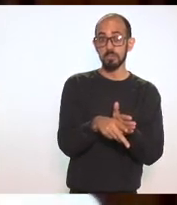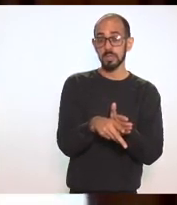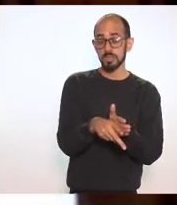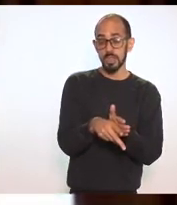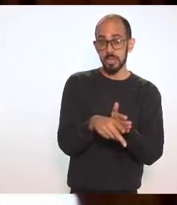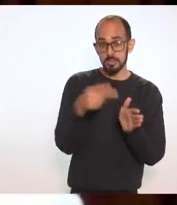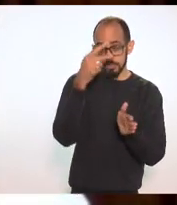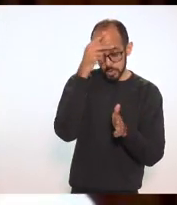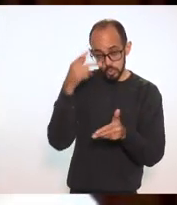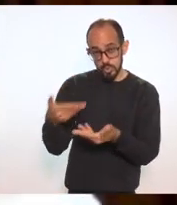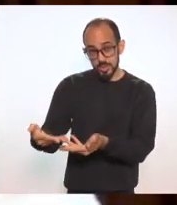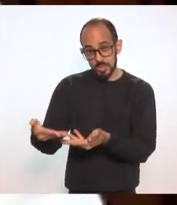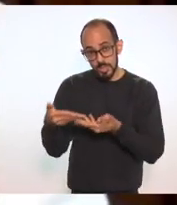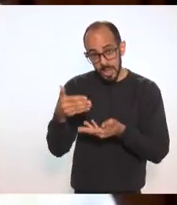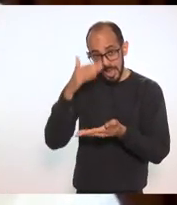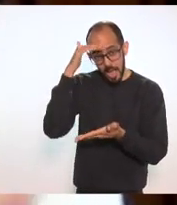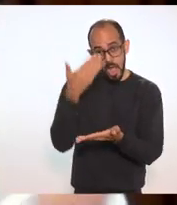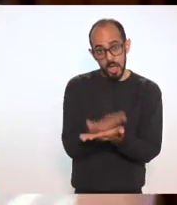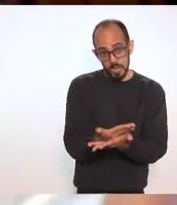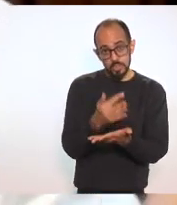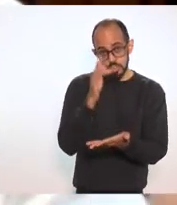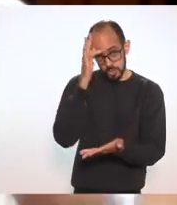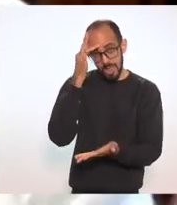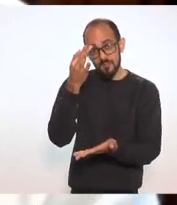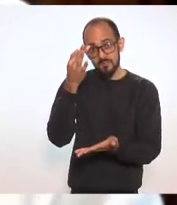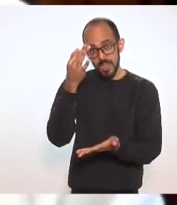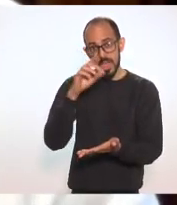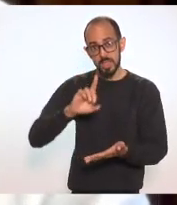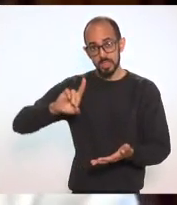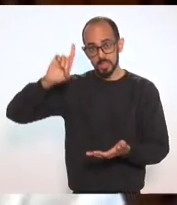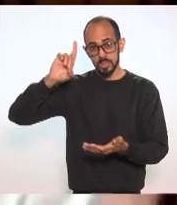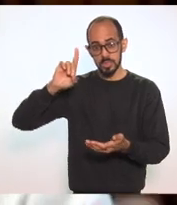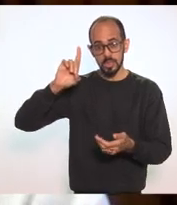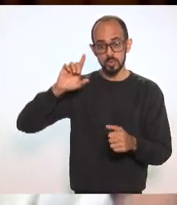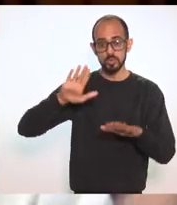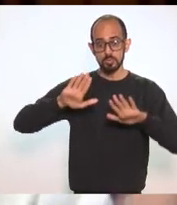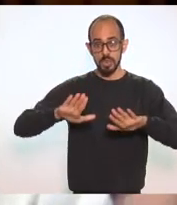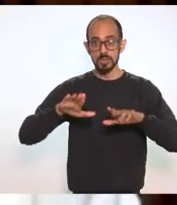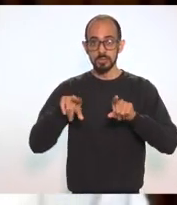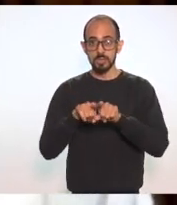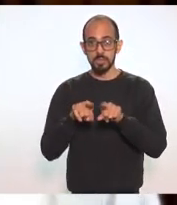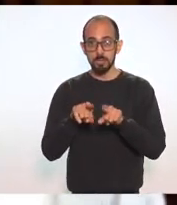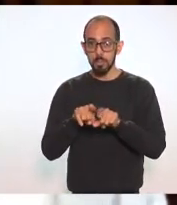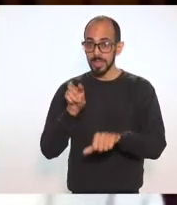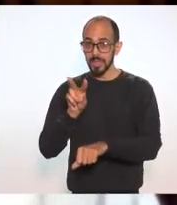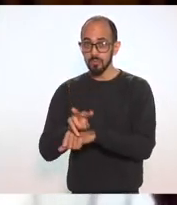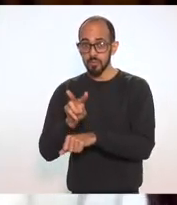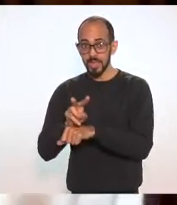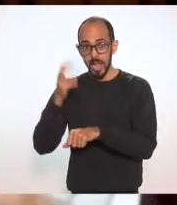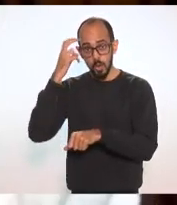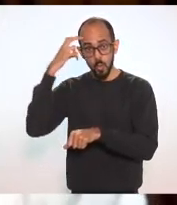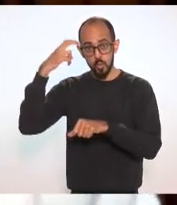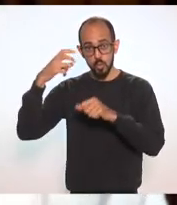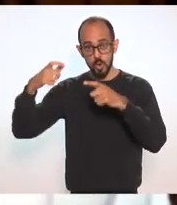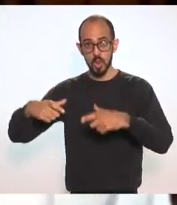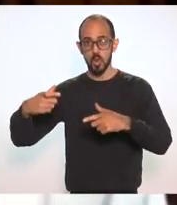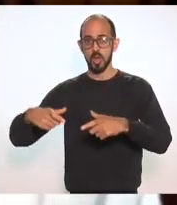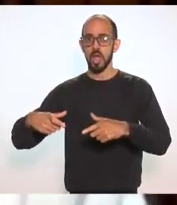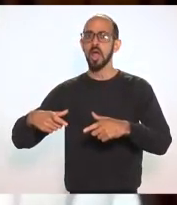que acreditam e creem como um instrumento de fé, mas que defendem a cultura local,